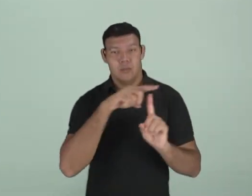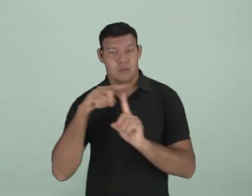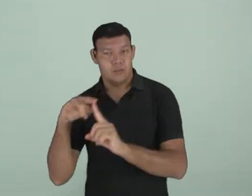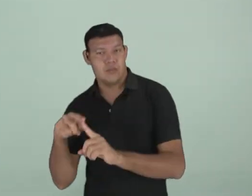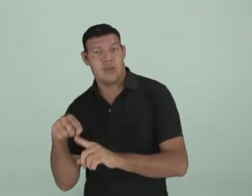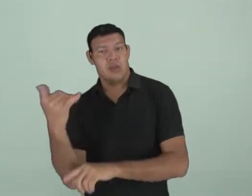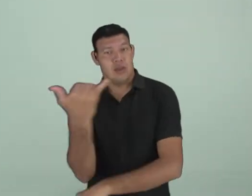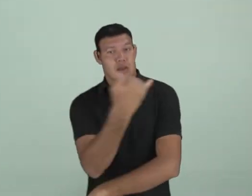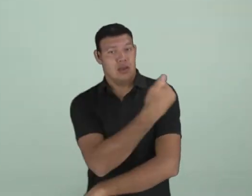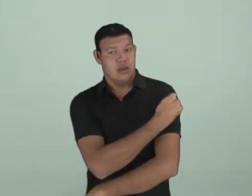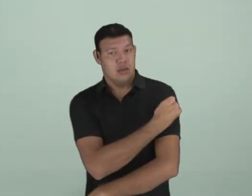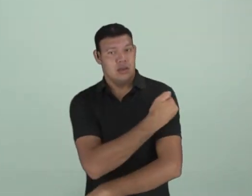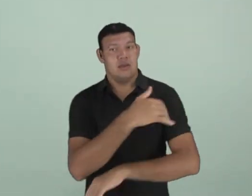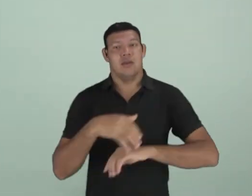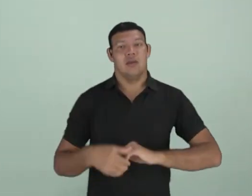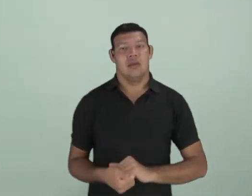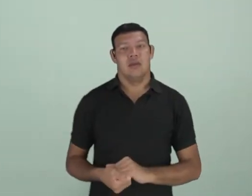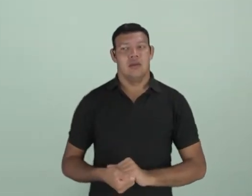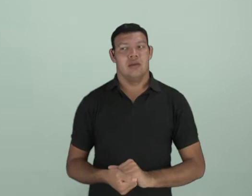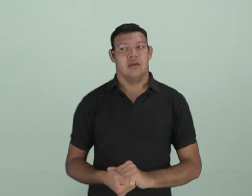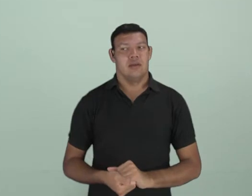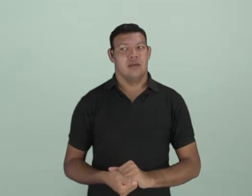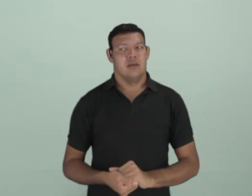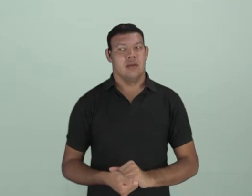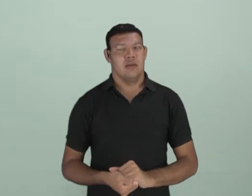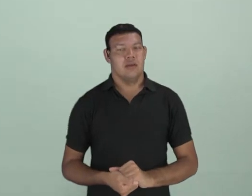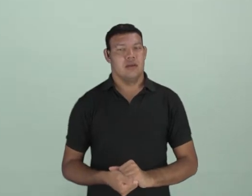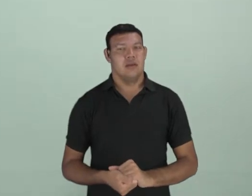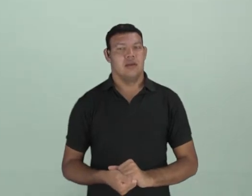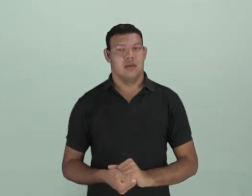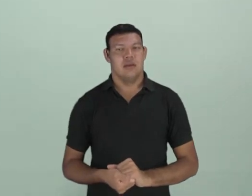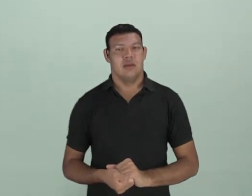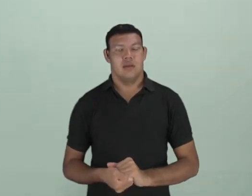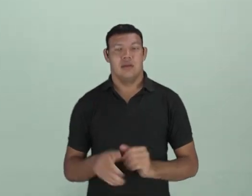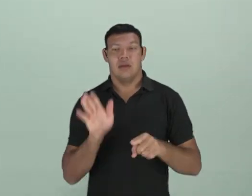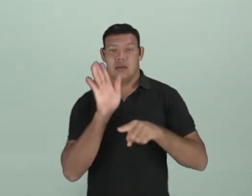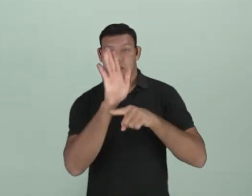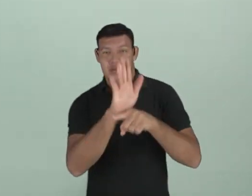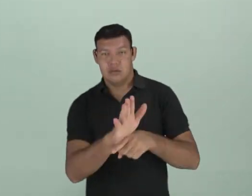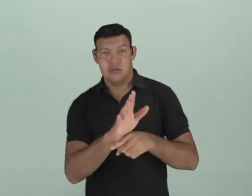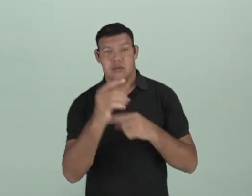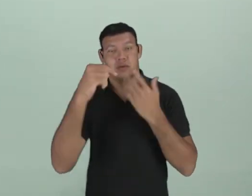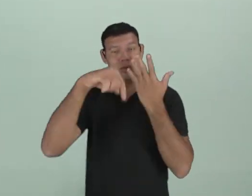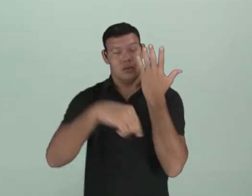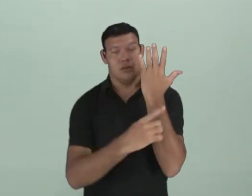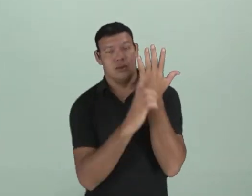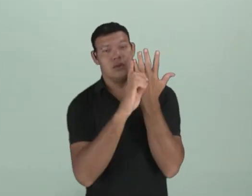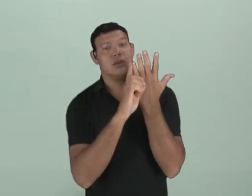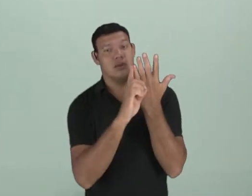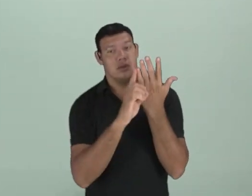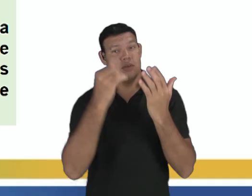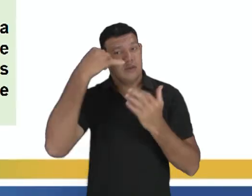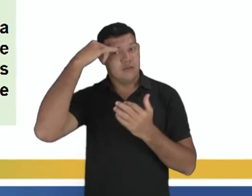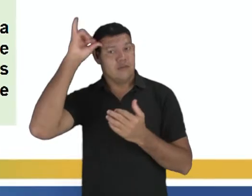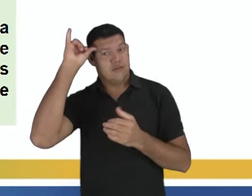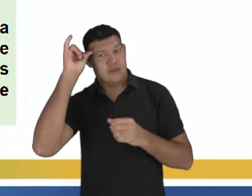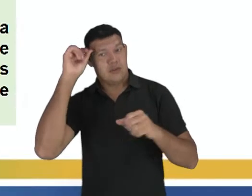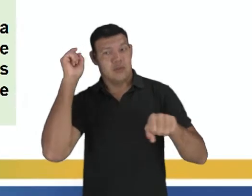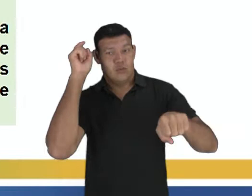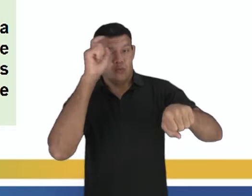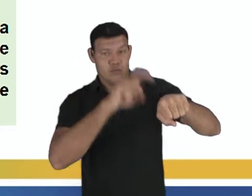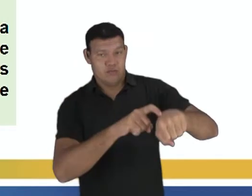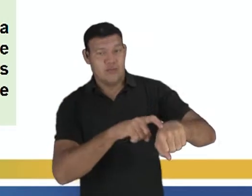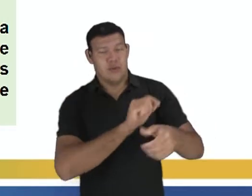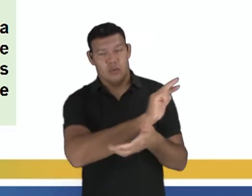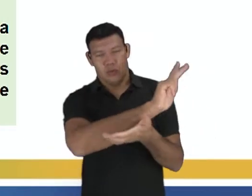é que a vacina, atua ajudando o sistema imunológico a nos proteger de diversos patógenos, tá bom? Primeiro